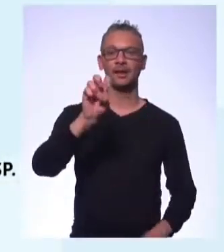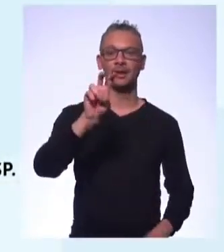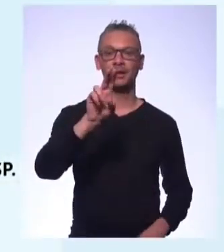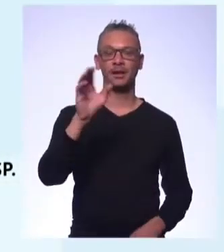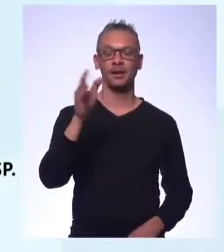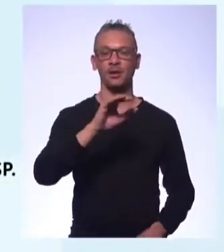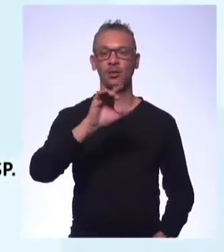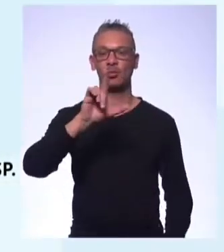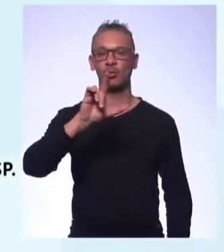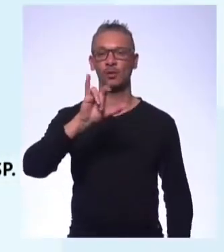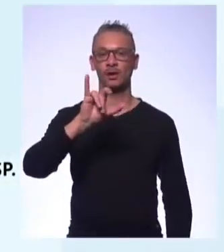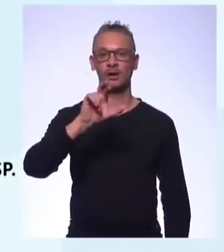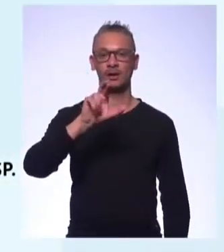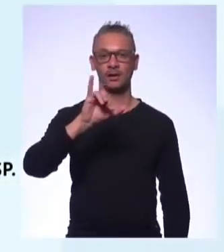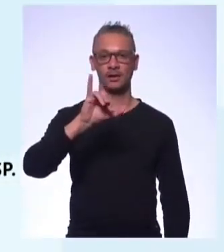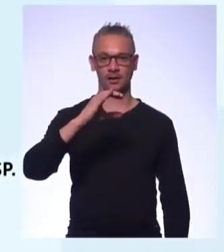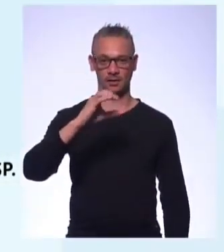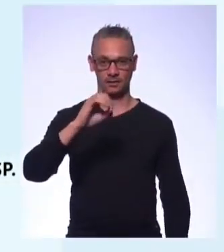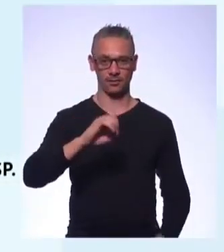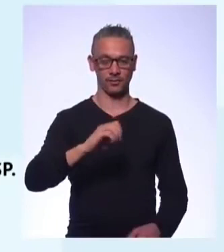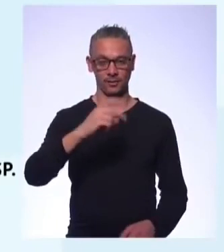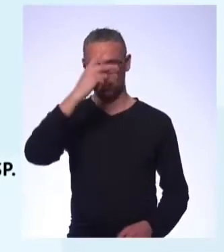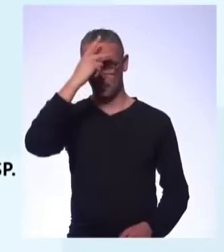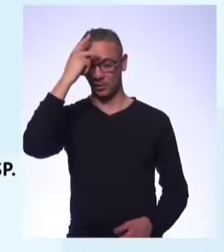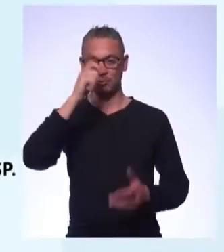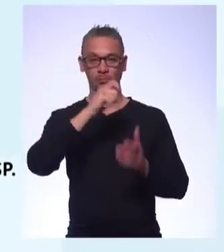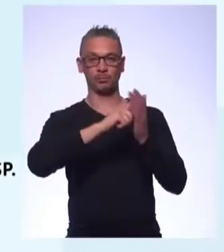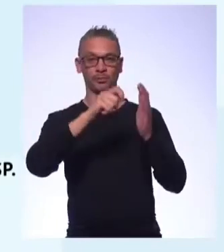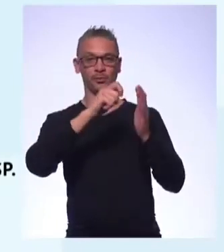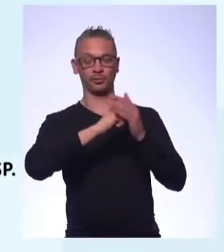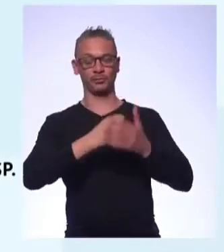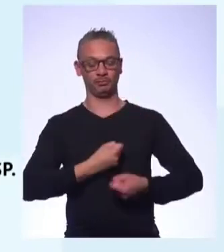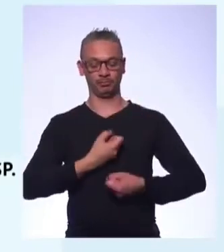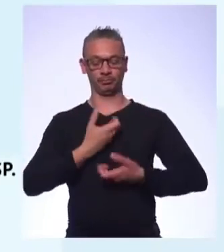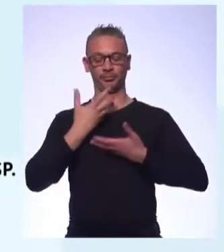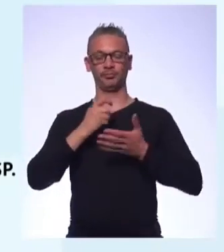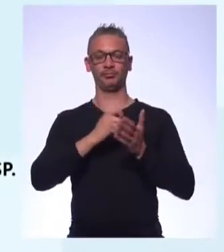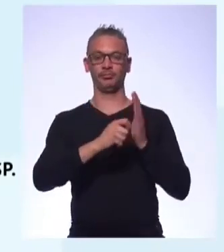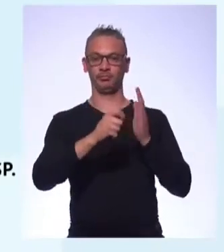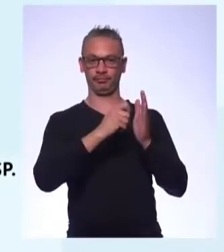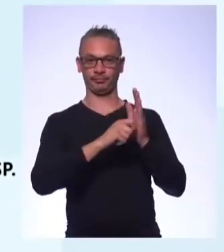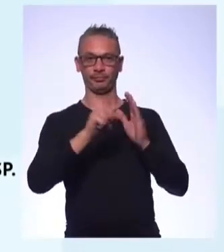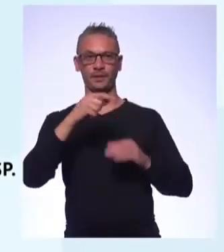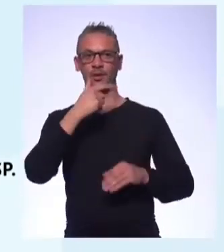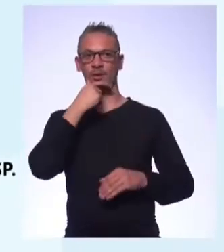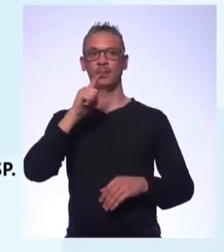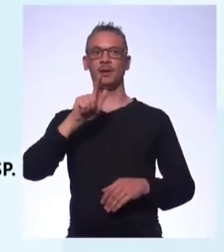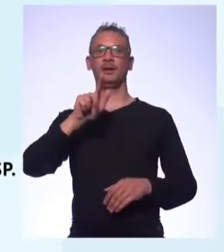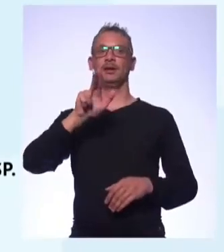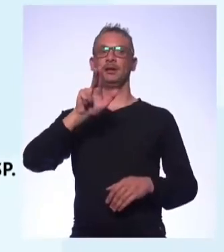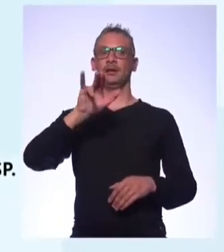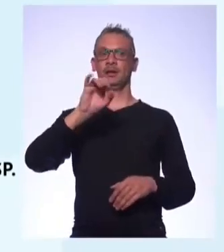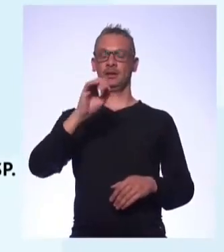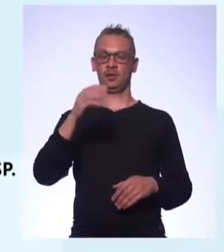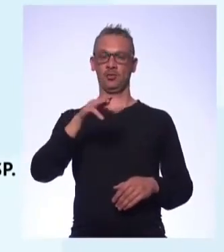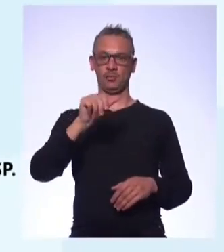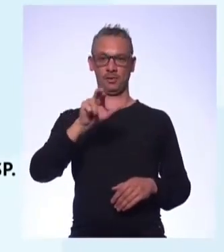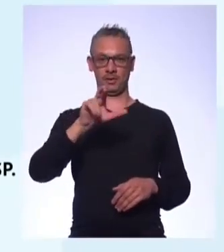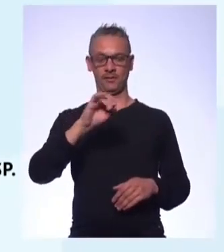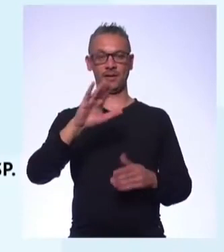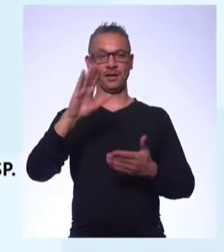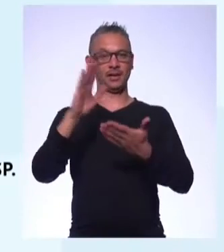que quem escreveu o poema foi o Guilmarinho. E, às vezes, todas aquelas situações,